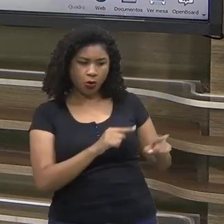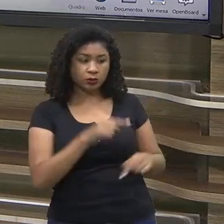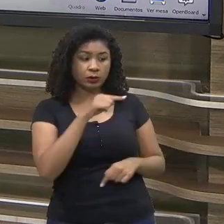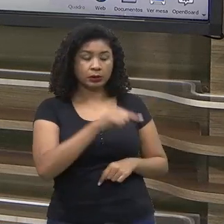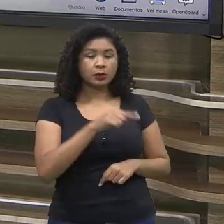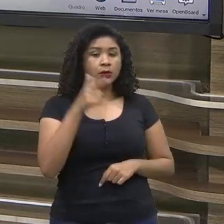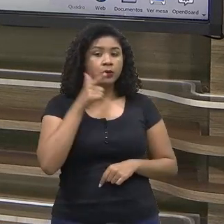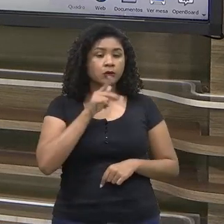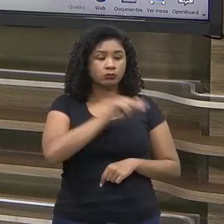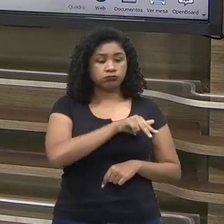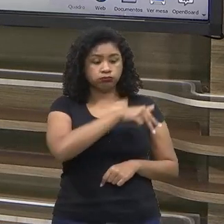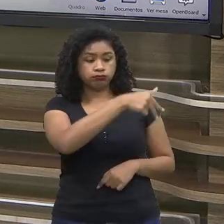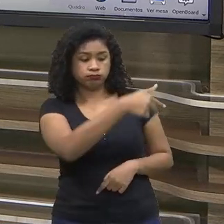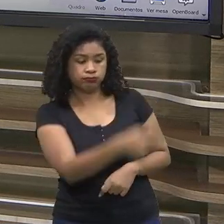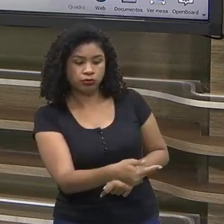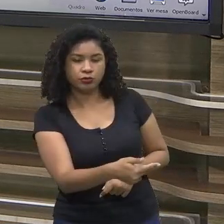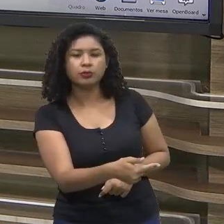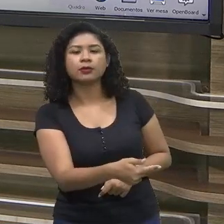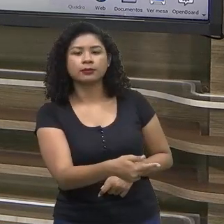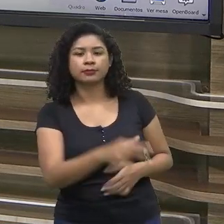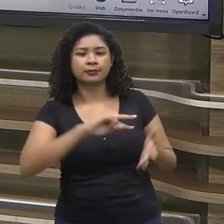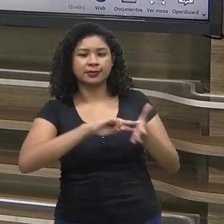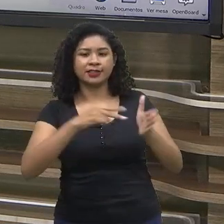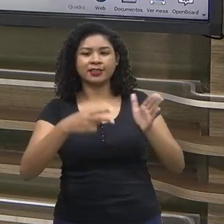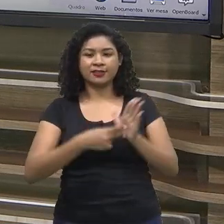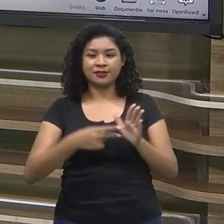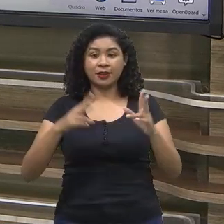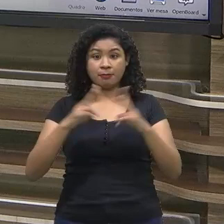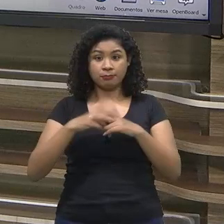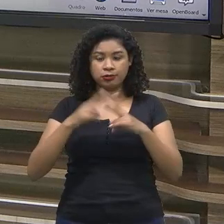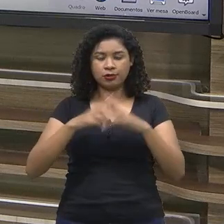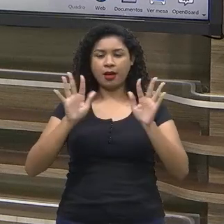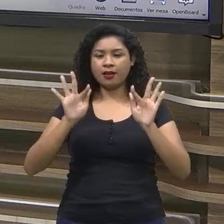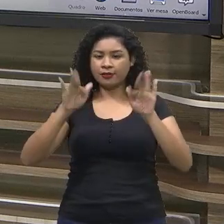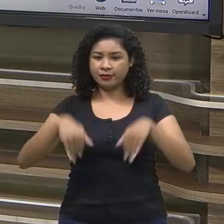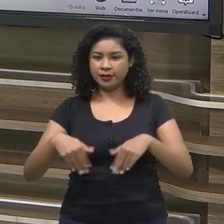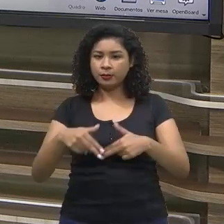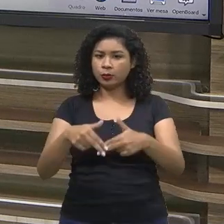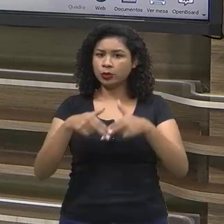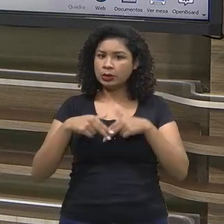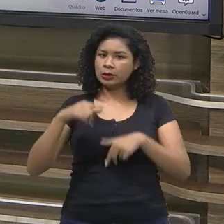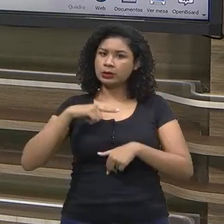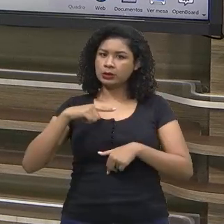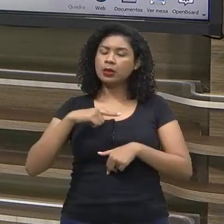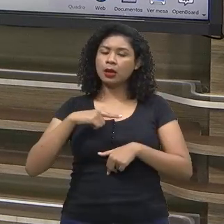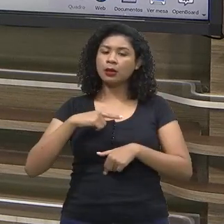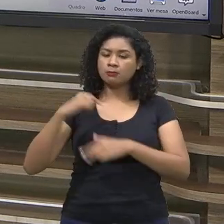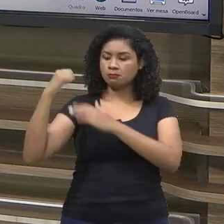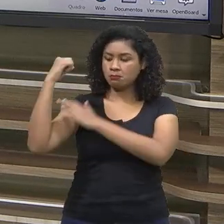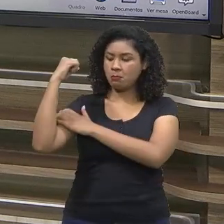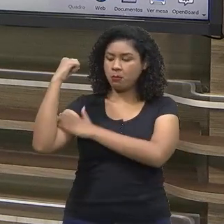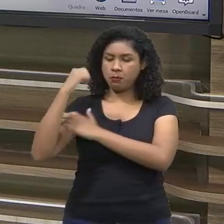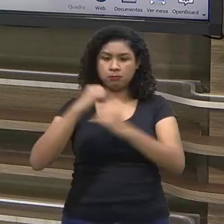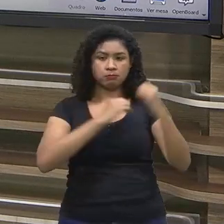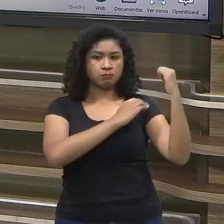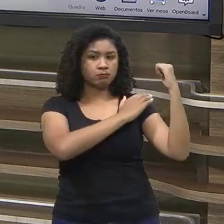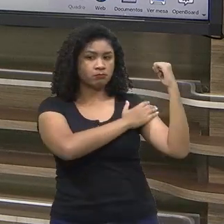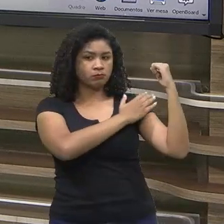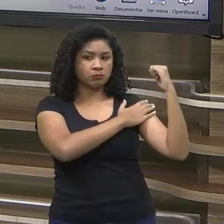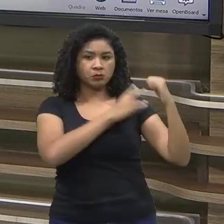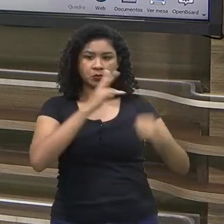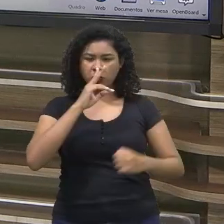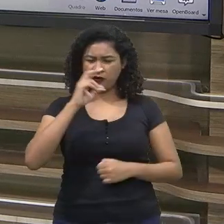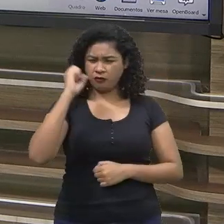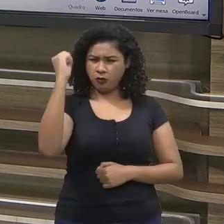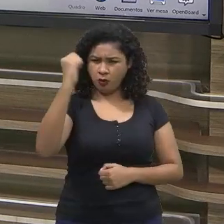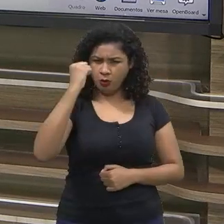né? Sinalizando assim o fim da luta. Para isso eles utilizam bastante a força dos braços, das pernas, não